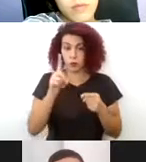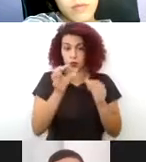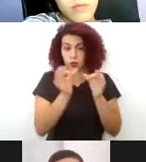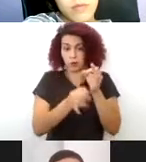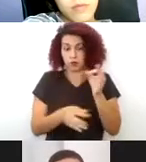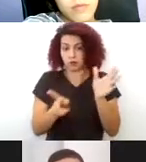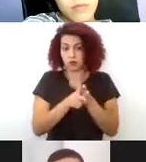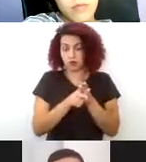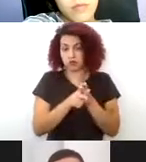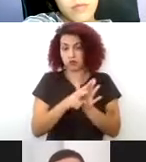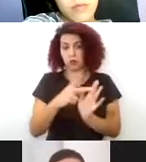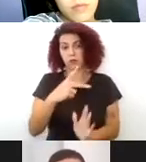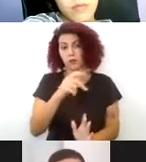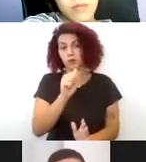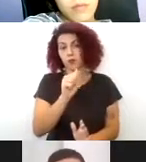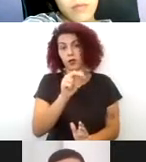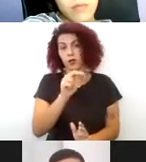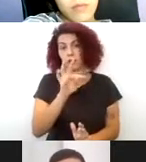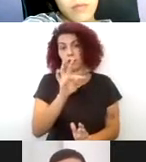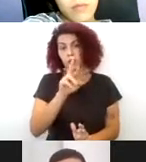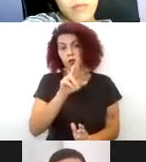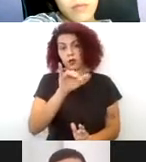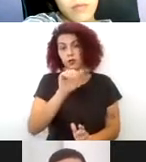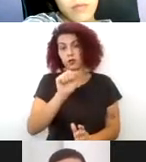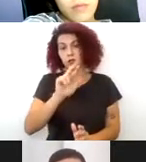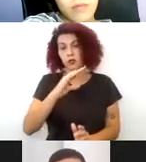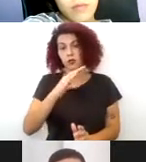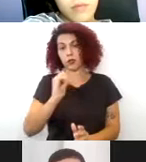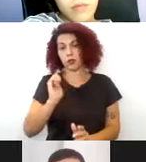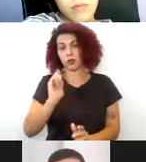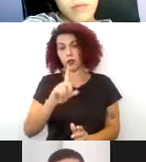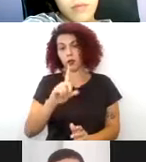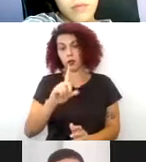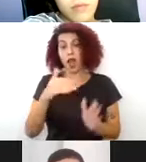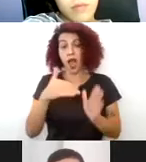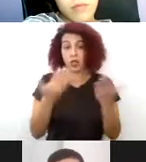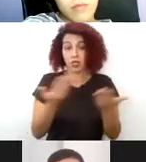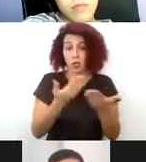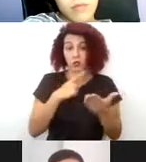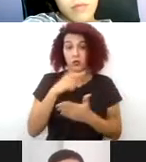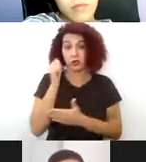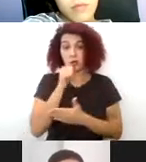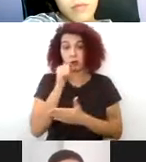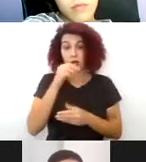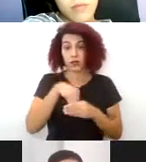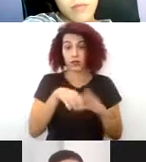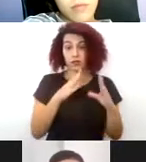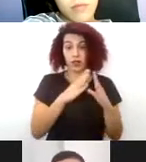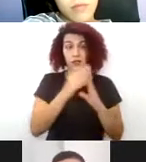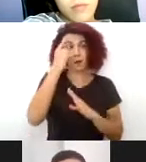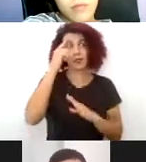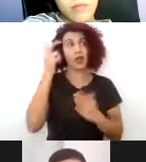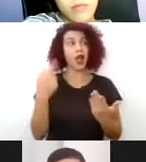patriarcal é tanto é patriarcal que ainda hoje tem mulheres dentro das suas casas acreditam que não pode estudar